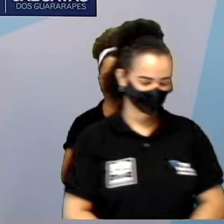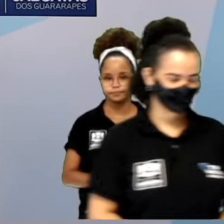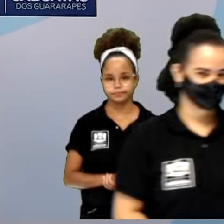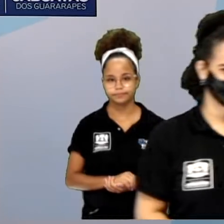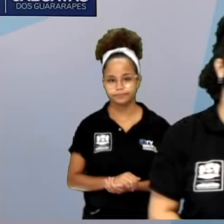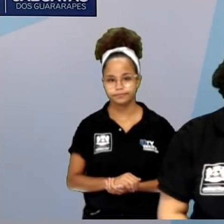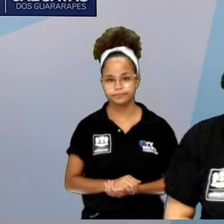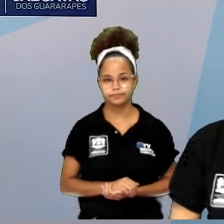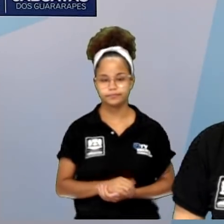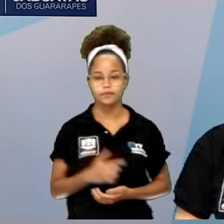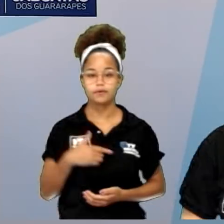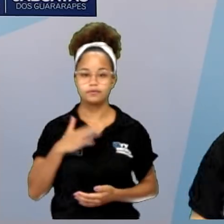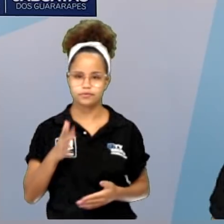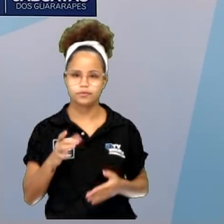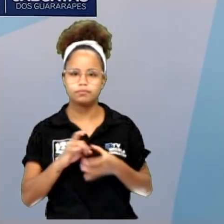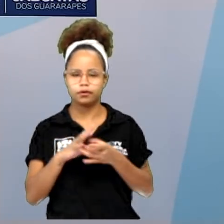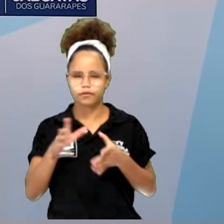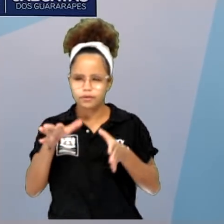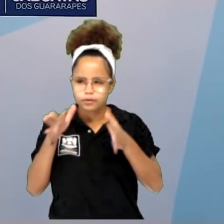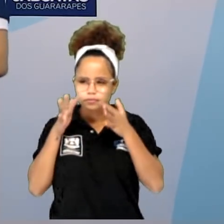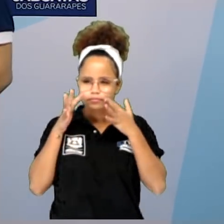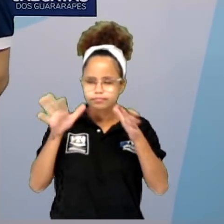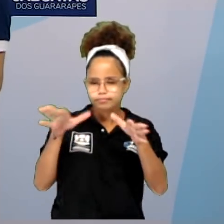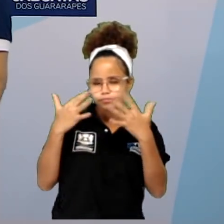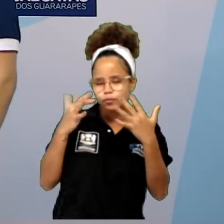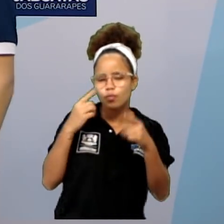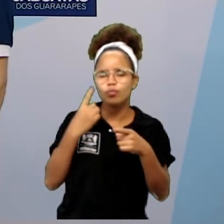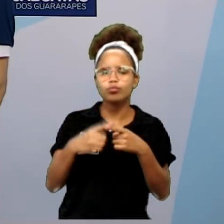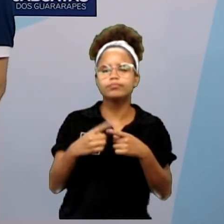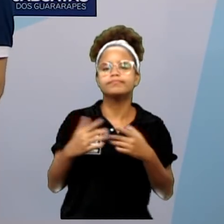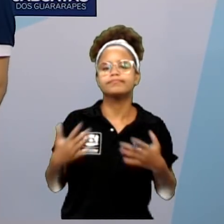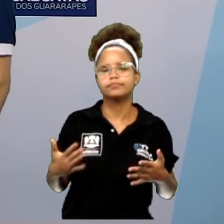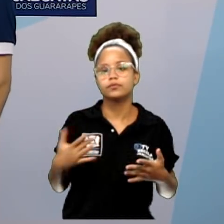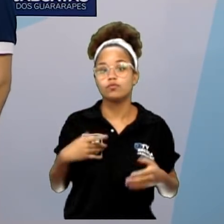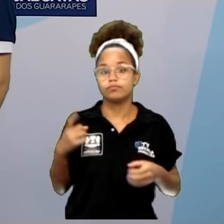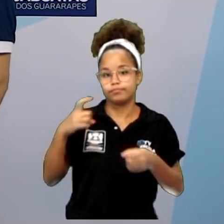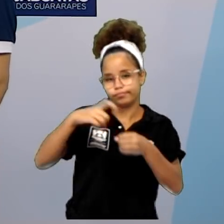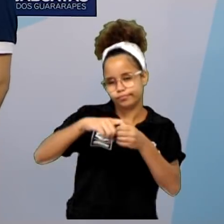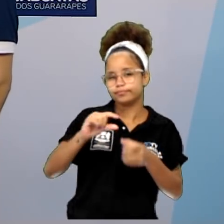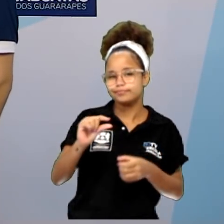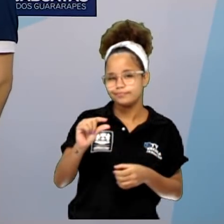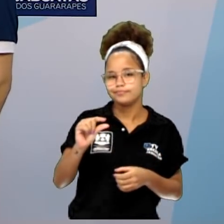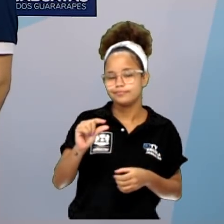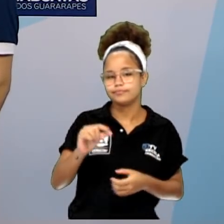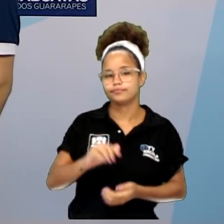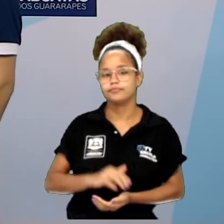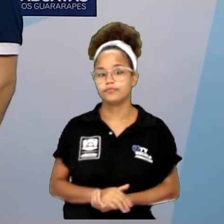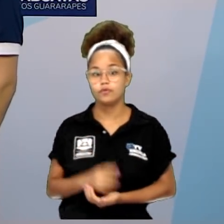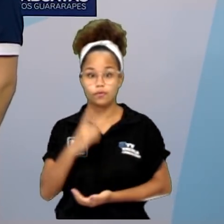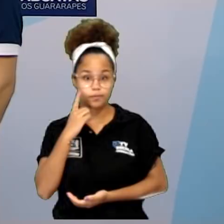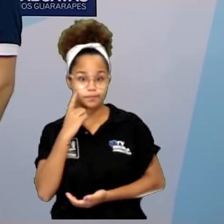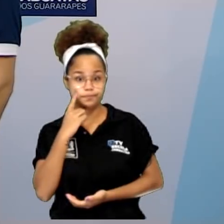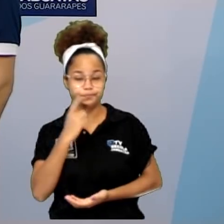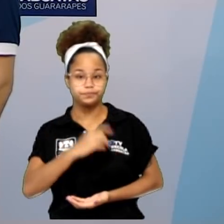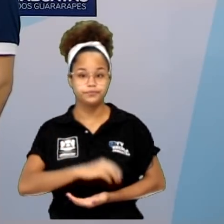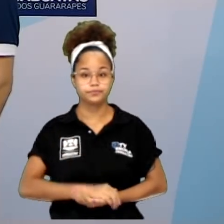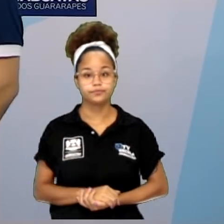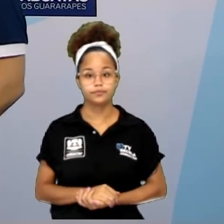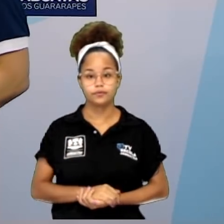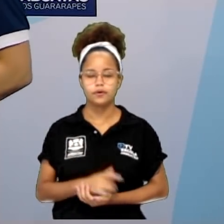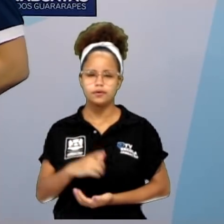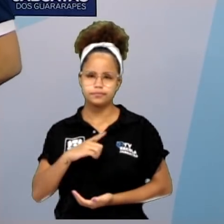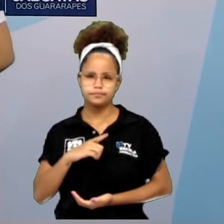eu deixei em aberto já para chamar a atenção de vocês pelo seguinte. Deixa eu voltar aqui um pouquinho. Olha só, a gente